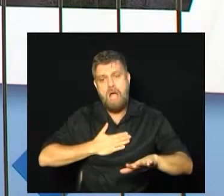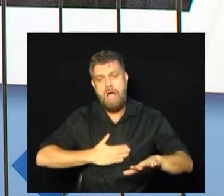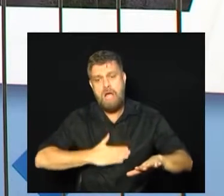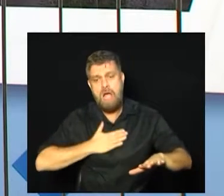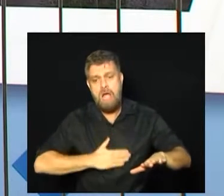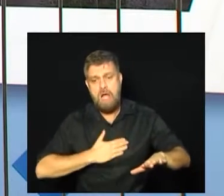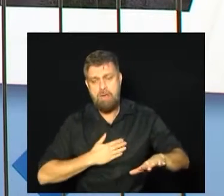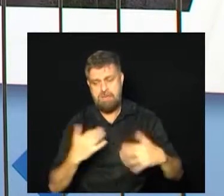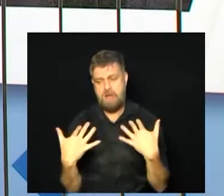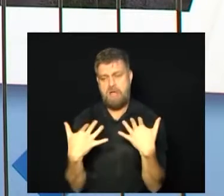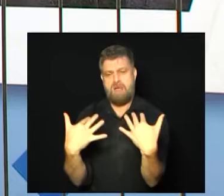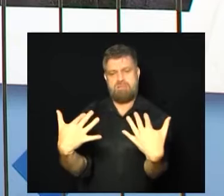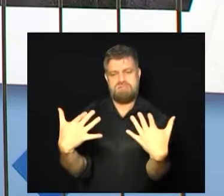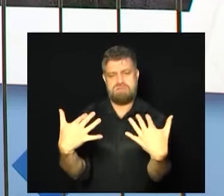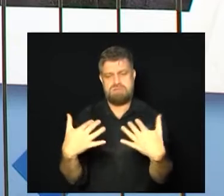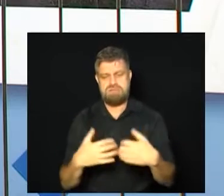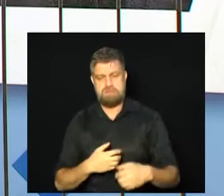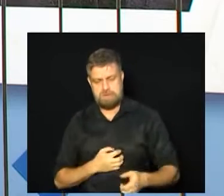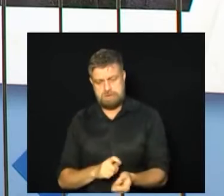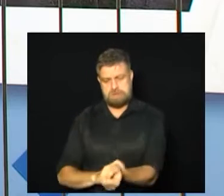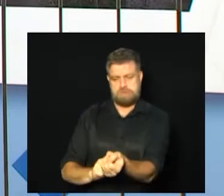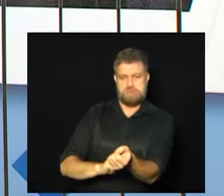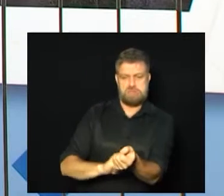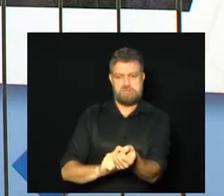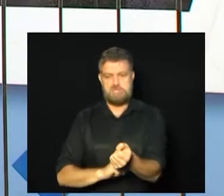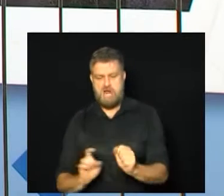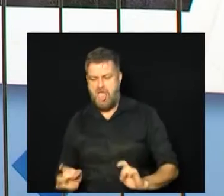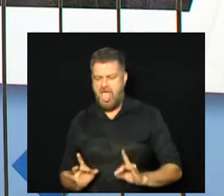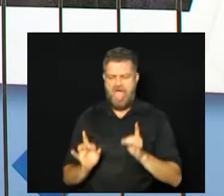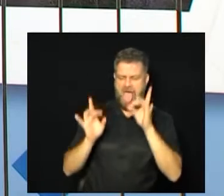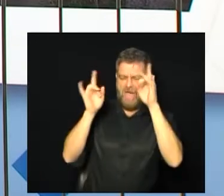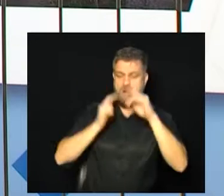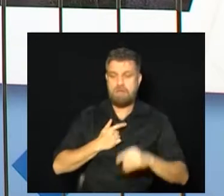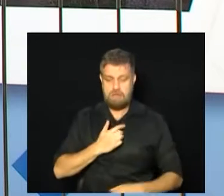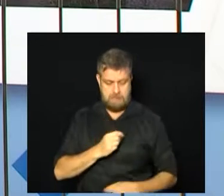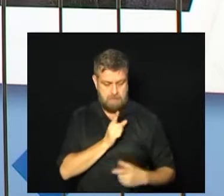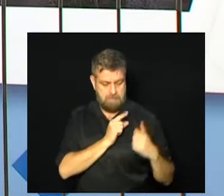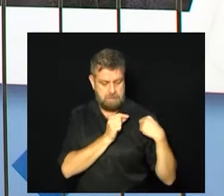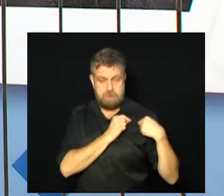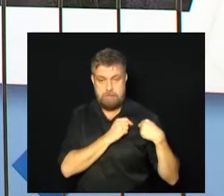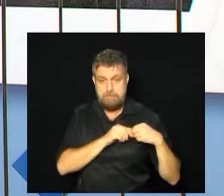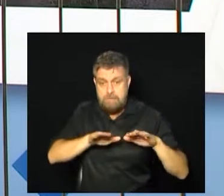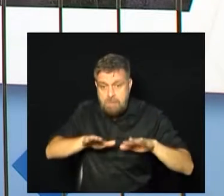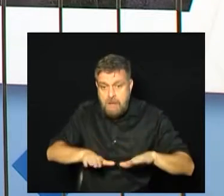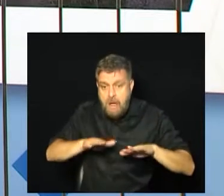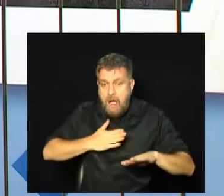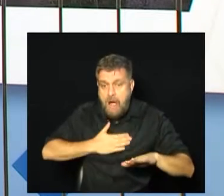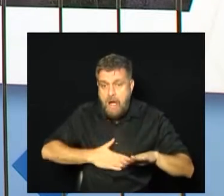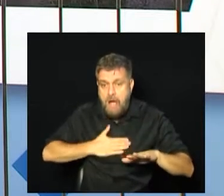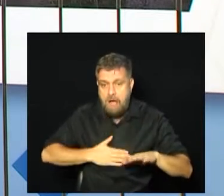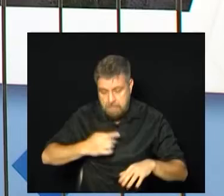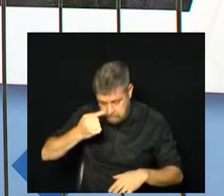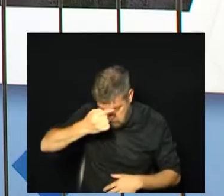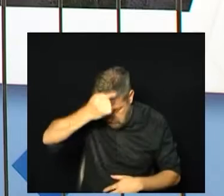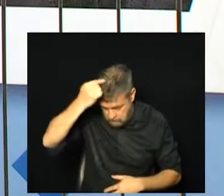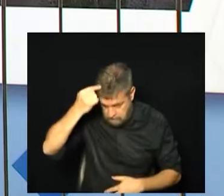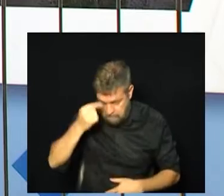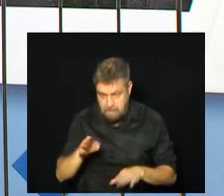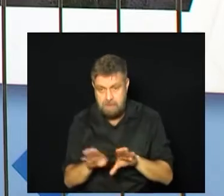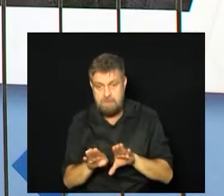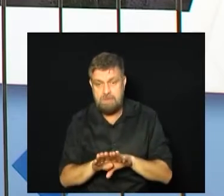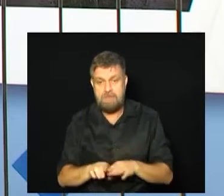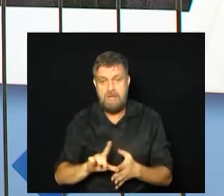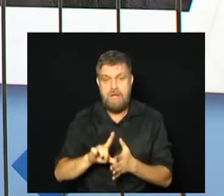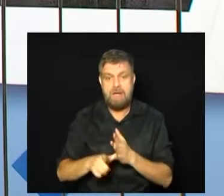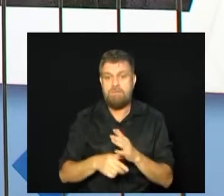para a plateia que estava ali acompanhando, né, no plenário. O vereador Paulo Gaspar no mesmo sentido, e o